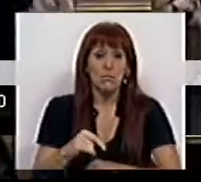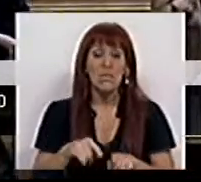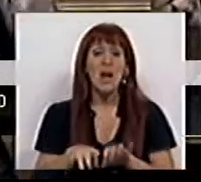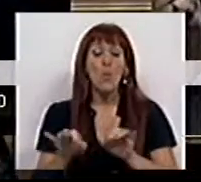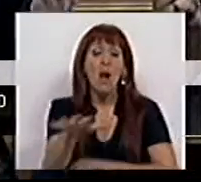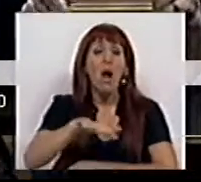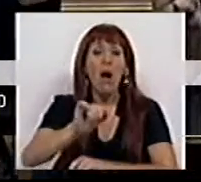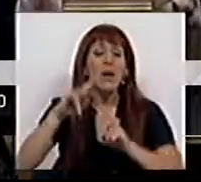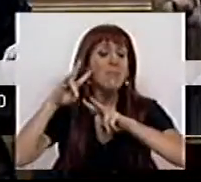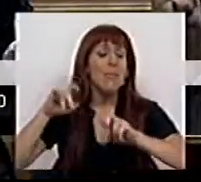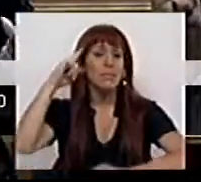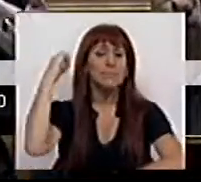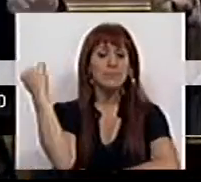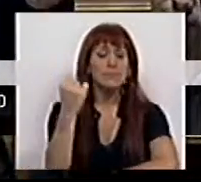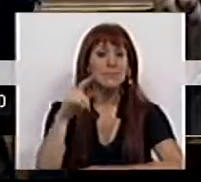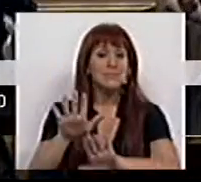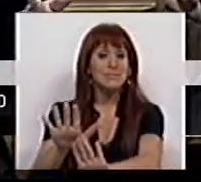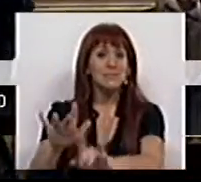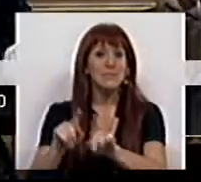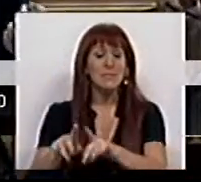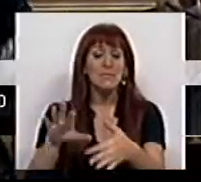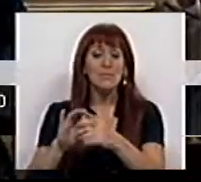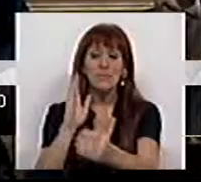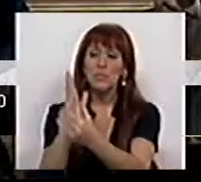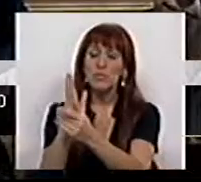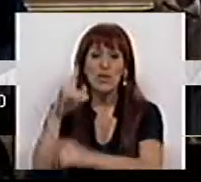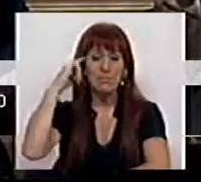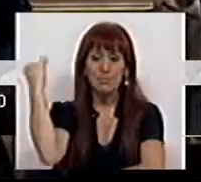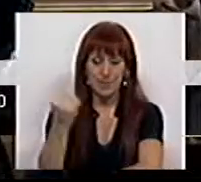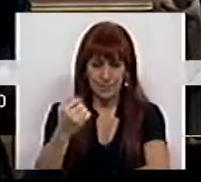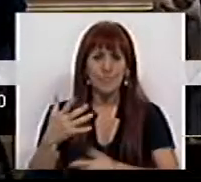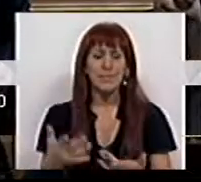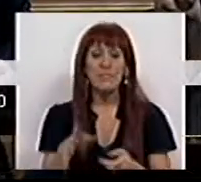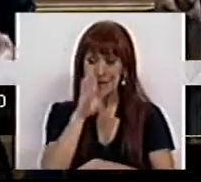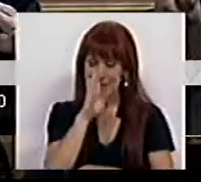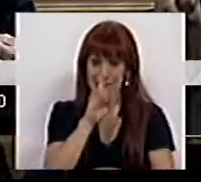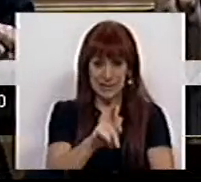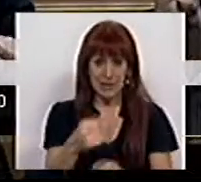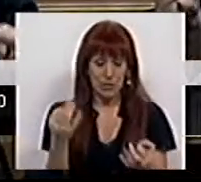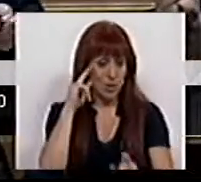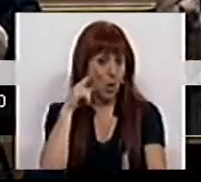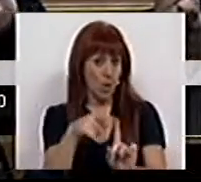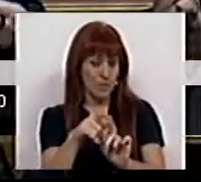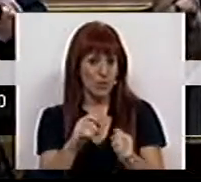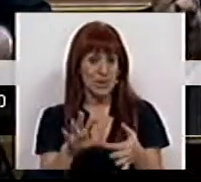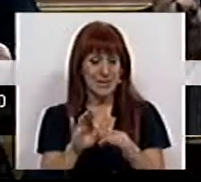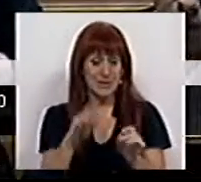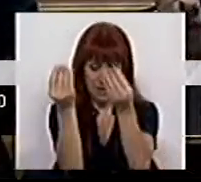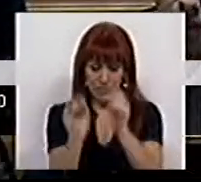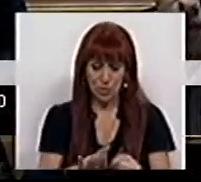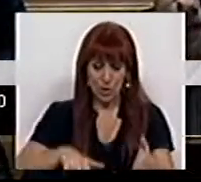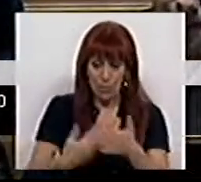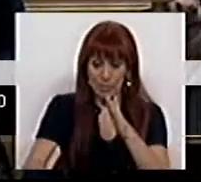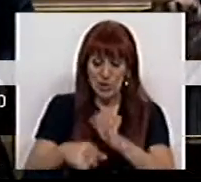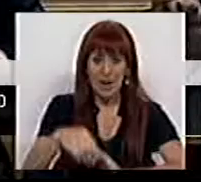cito, no âmbito de investigação criminal ou de instrução de processo criminal, que é, objetivamente e com a formulação da proposta